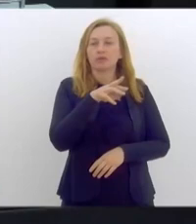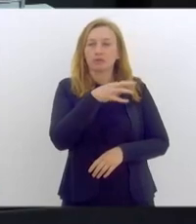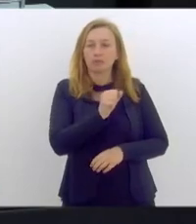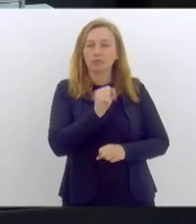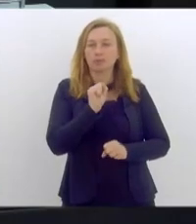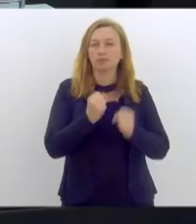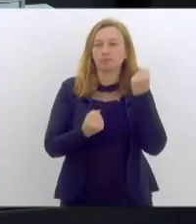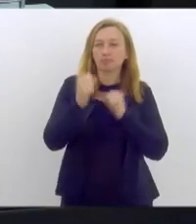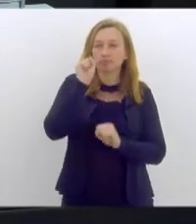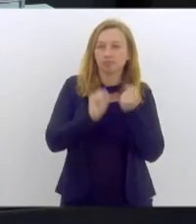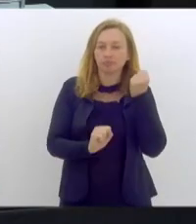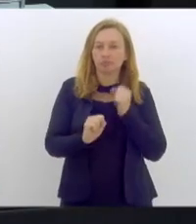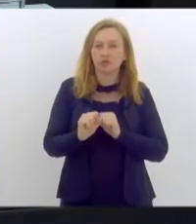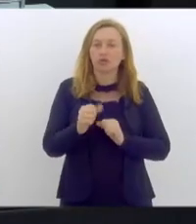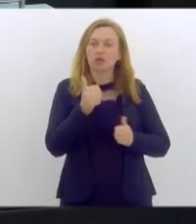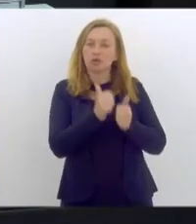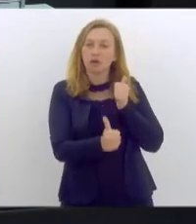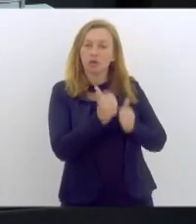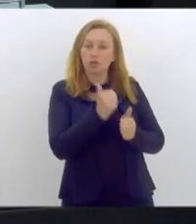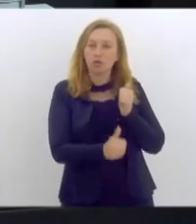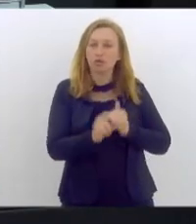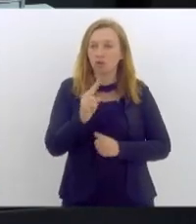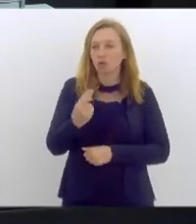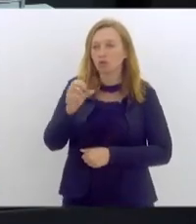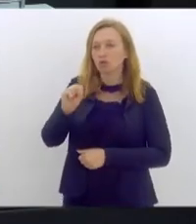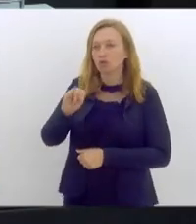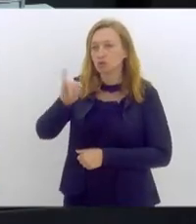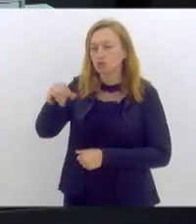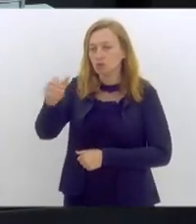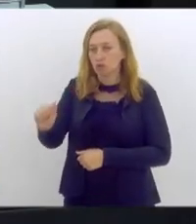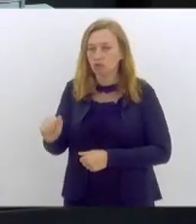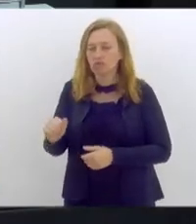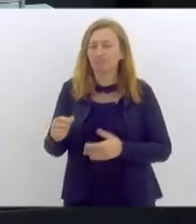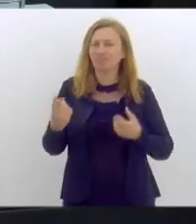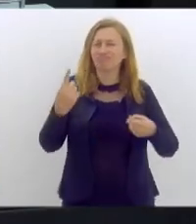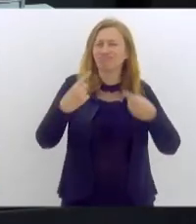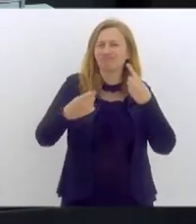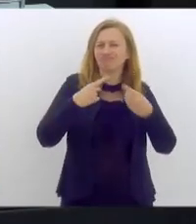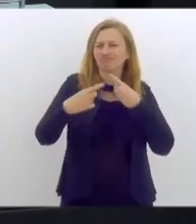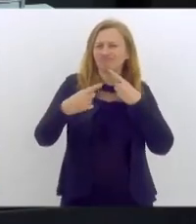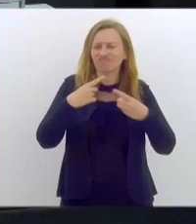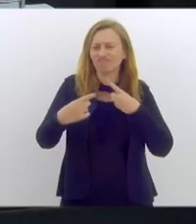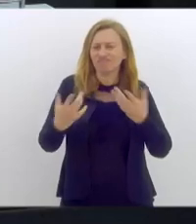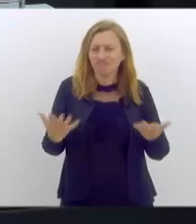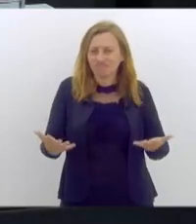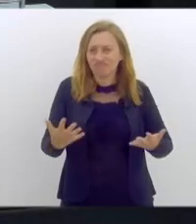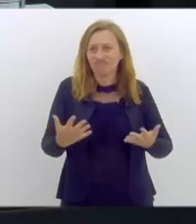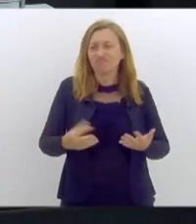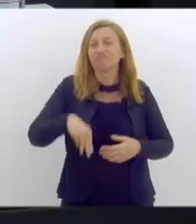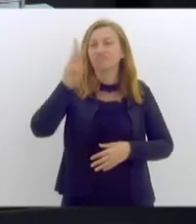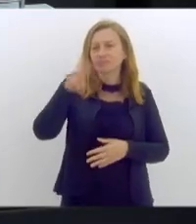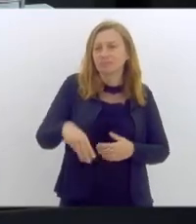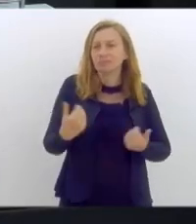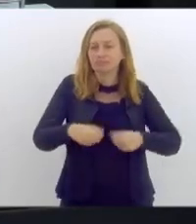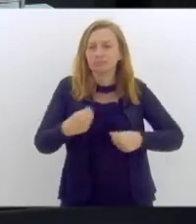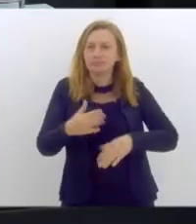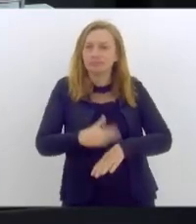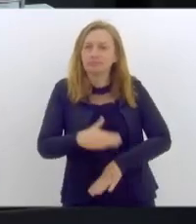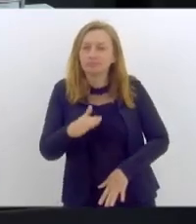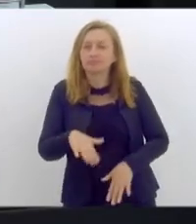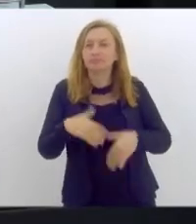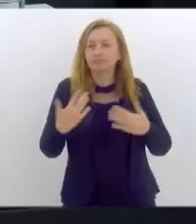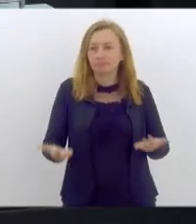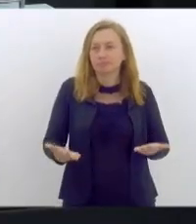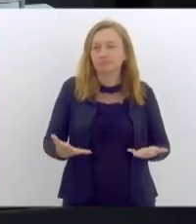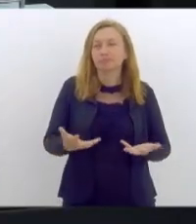a gente vai entrar num detalhamento numa discussão né de segmentar quem precisa mais então a gente